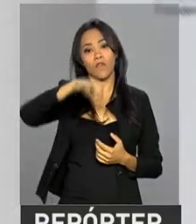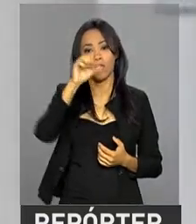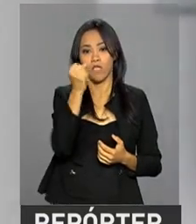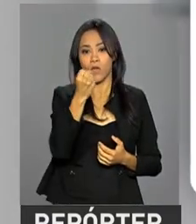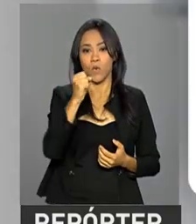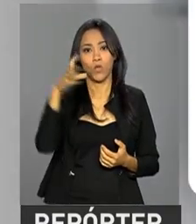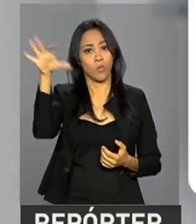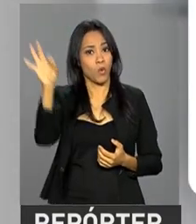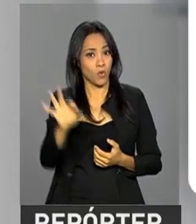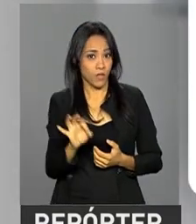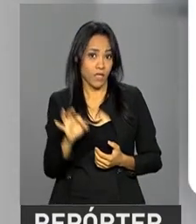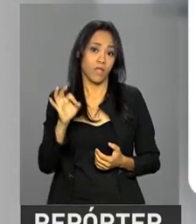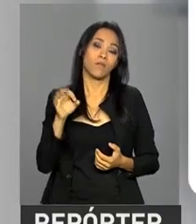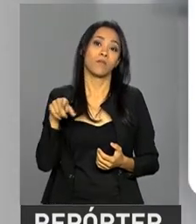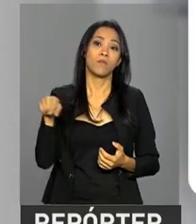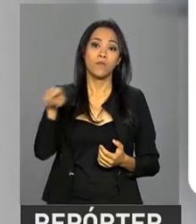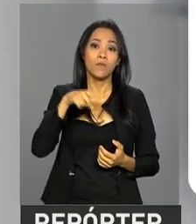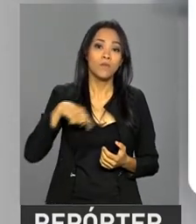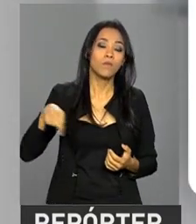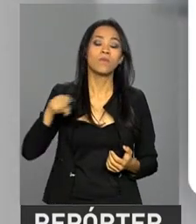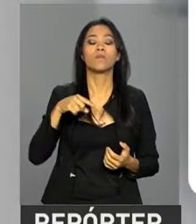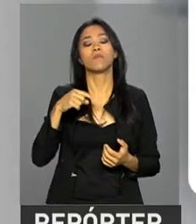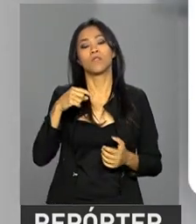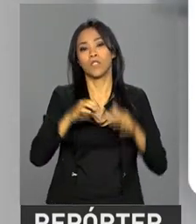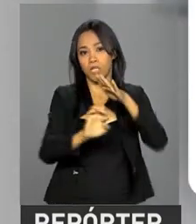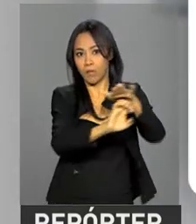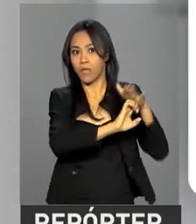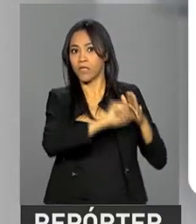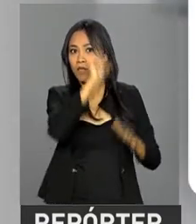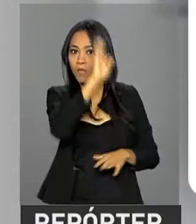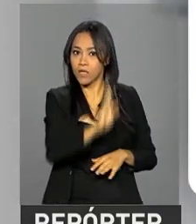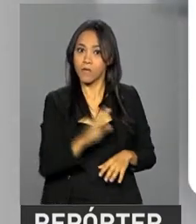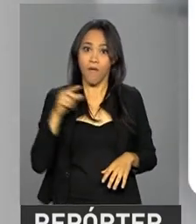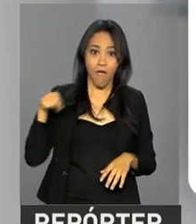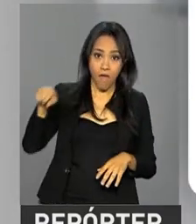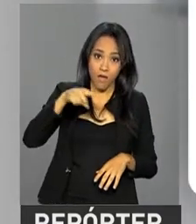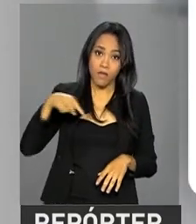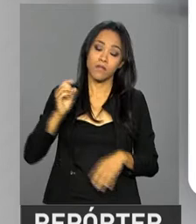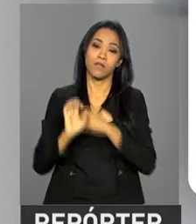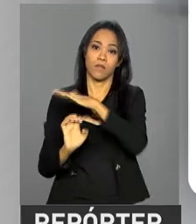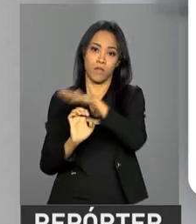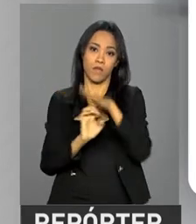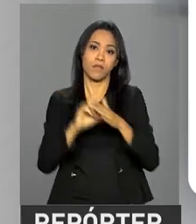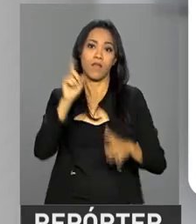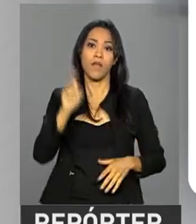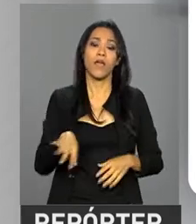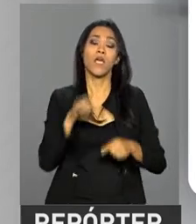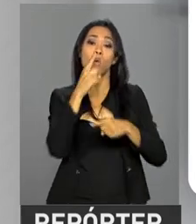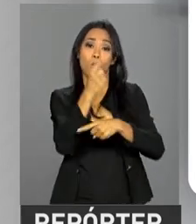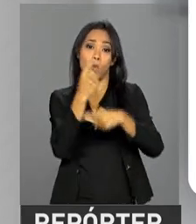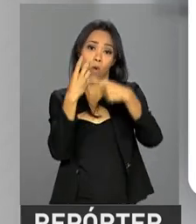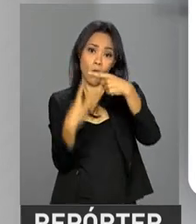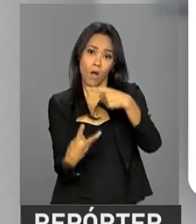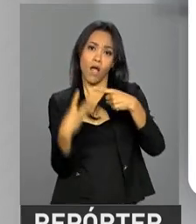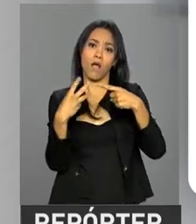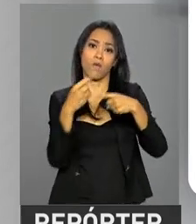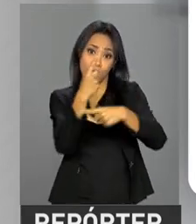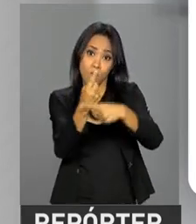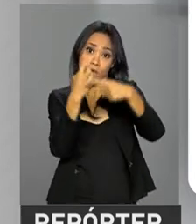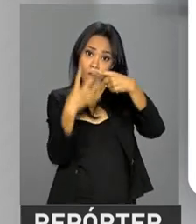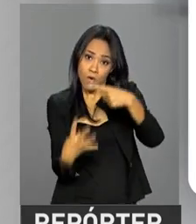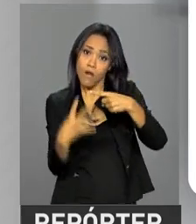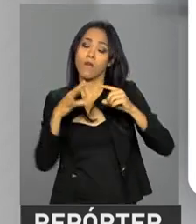empresas, do total, do conjunto de empresas brasileiras. Lembrou que elas respondem por mais de um quarto de todo o produto interno